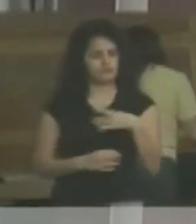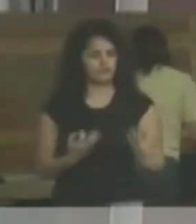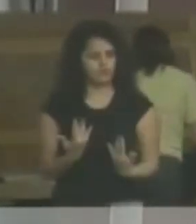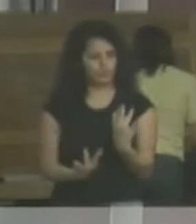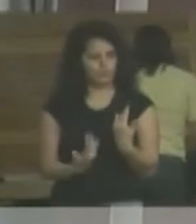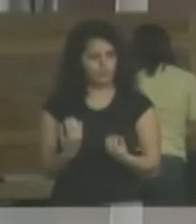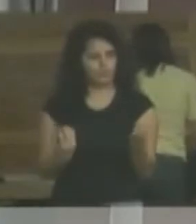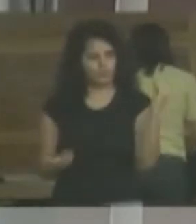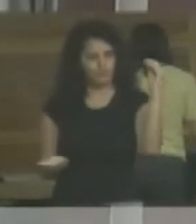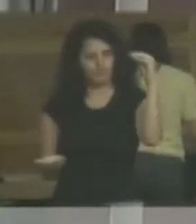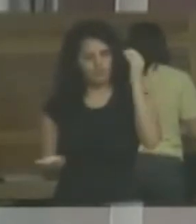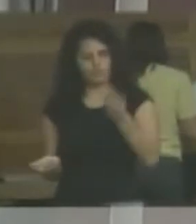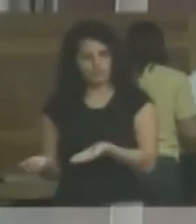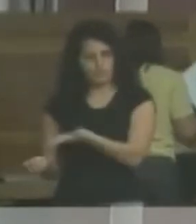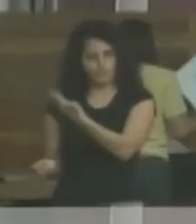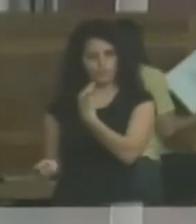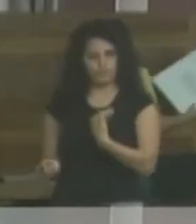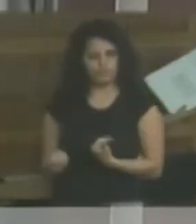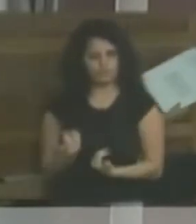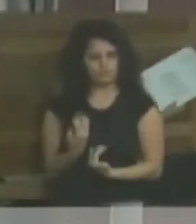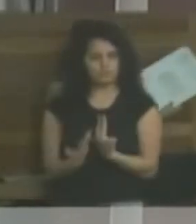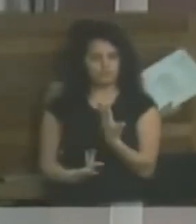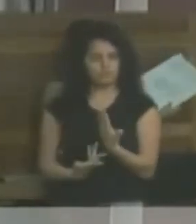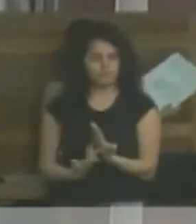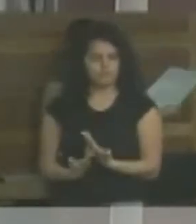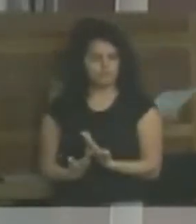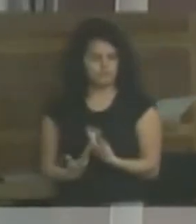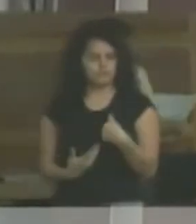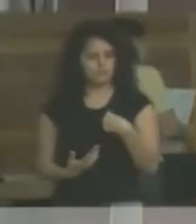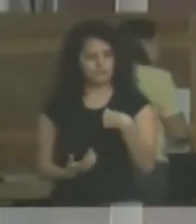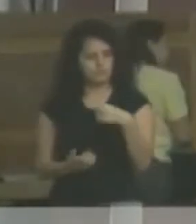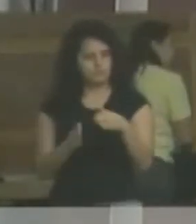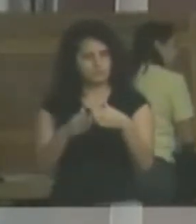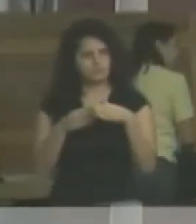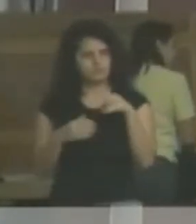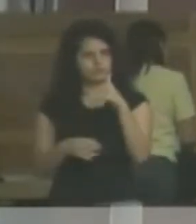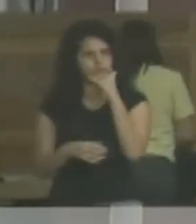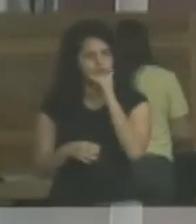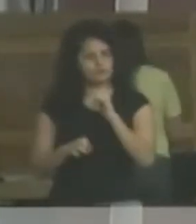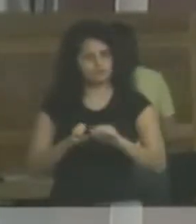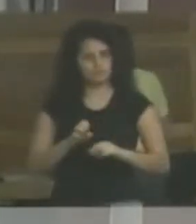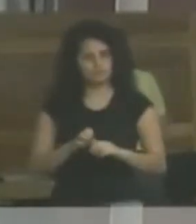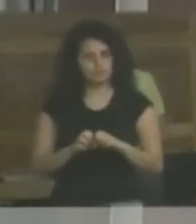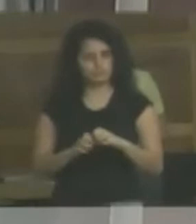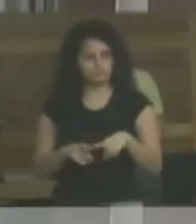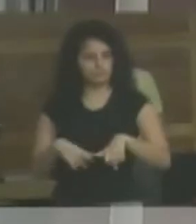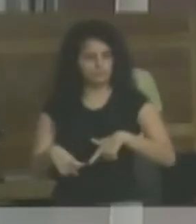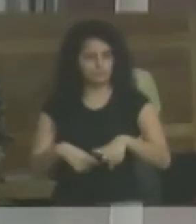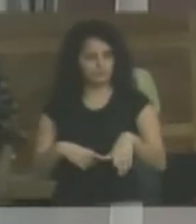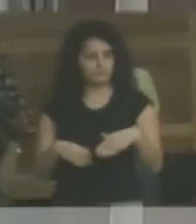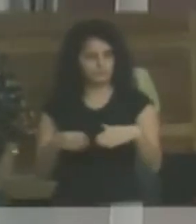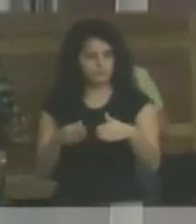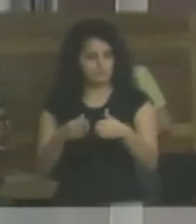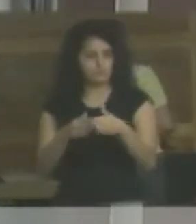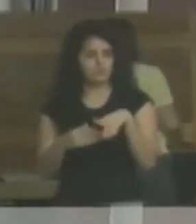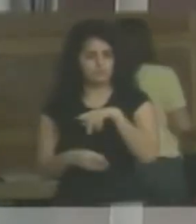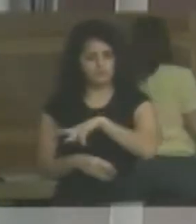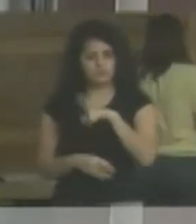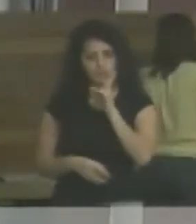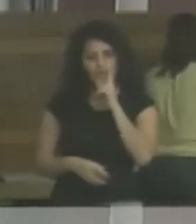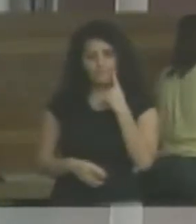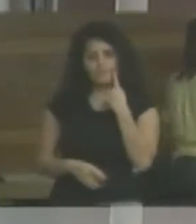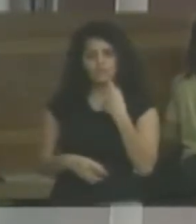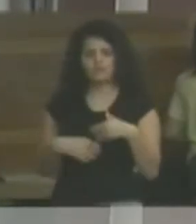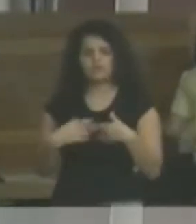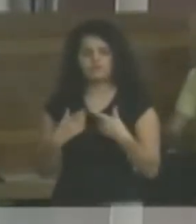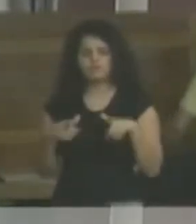volta a subir, né? Então, pedindo desculpa aqui aos funcionários, pedi a eles que nos ajudem a identificar quem são as pessoas que